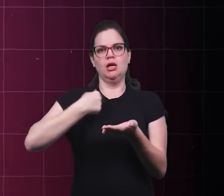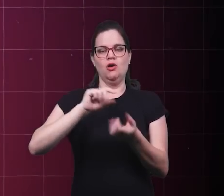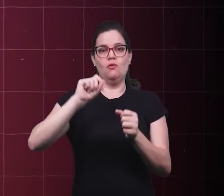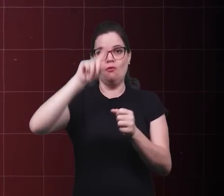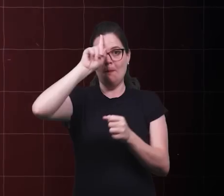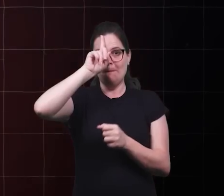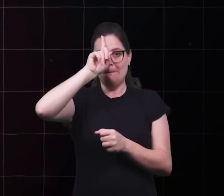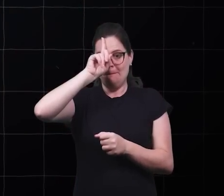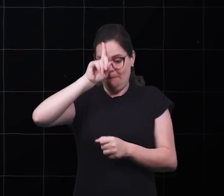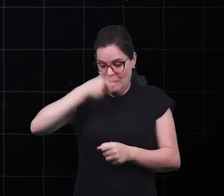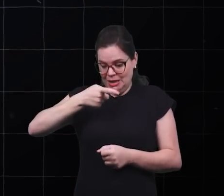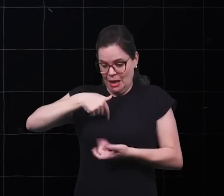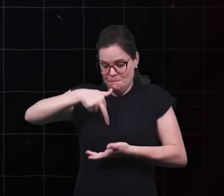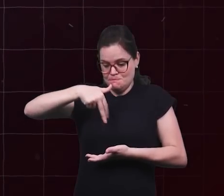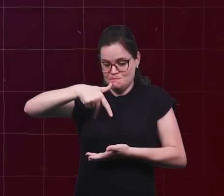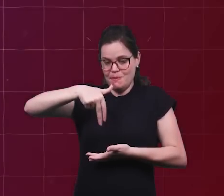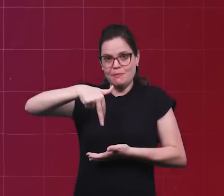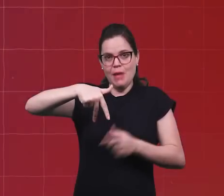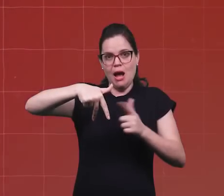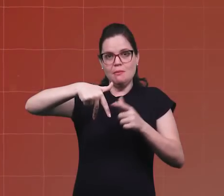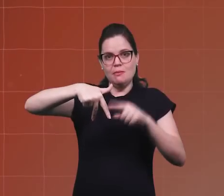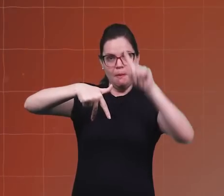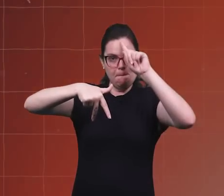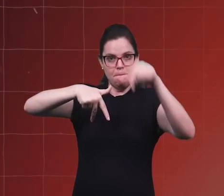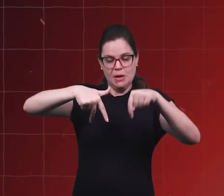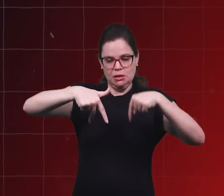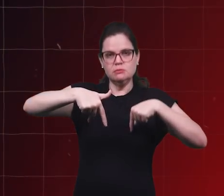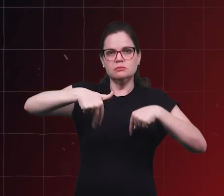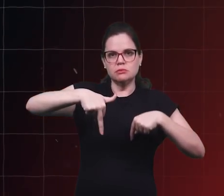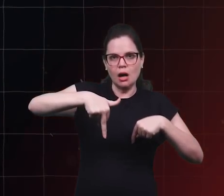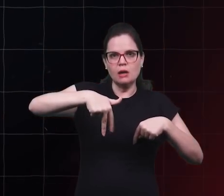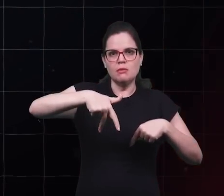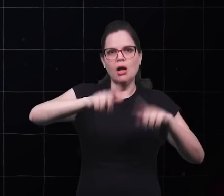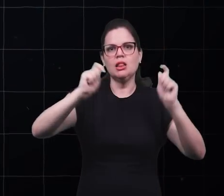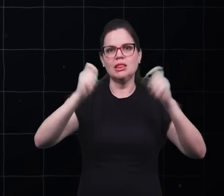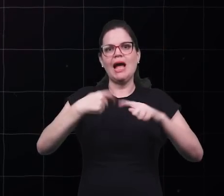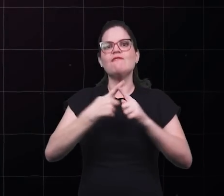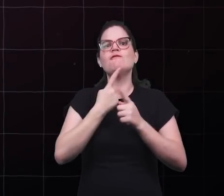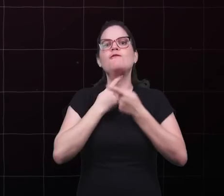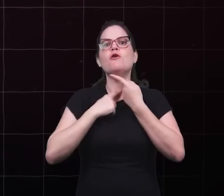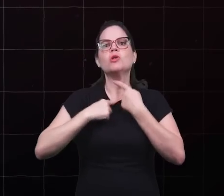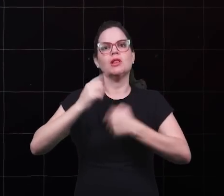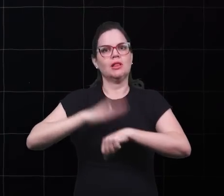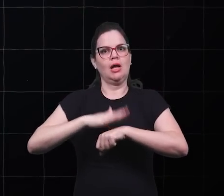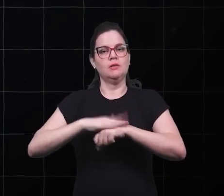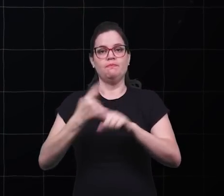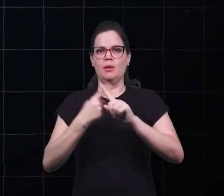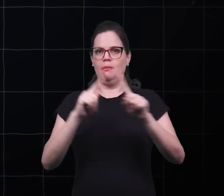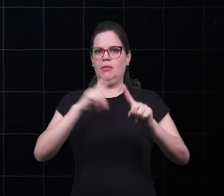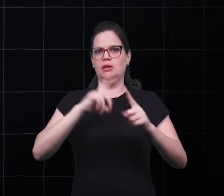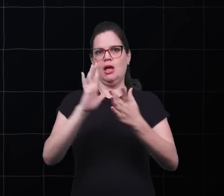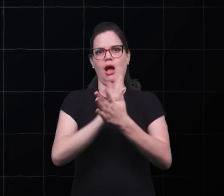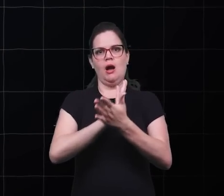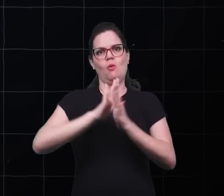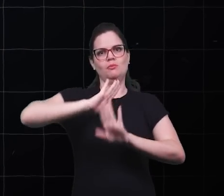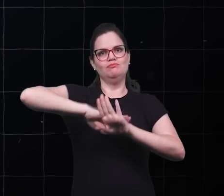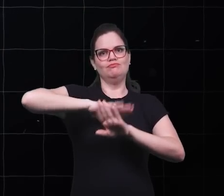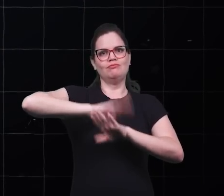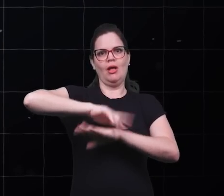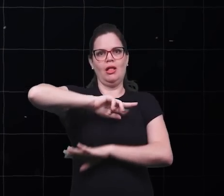músculo funcionar para você andar, você vai poder fazer isso, porque é voluntário. Mas há um segredo